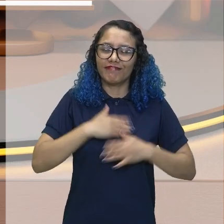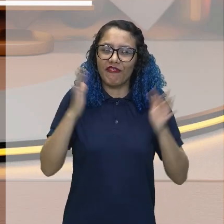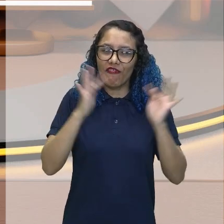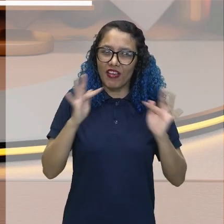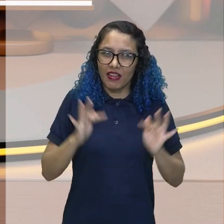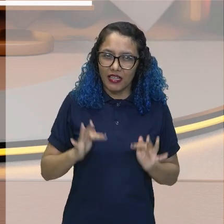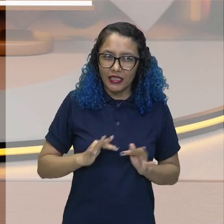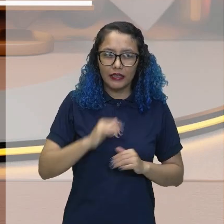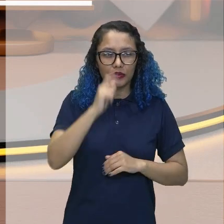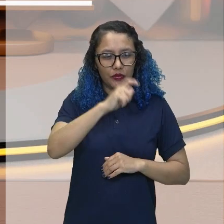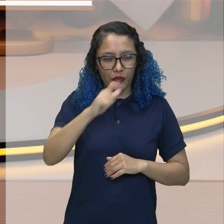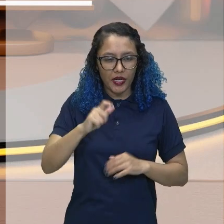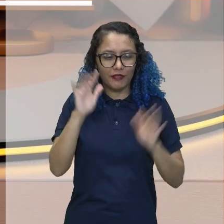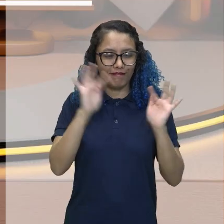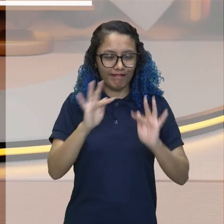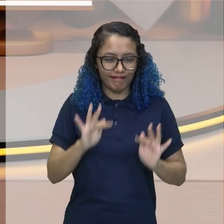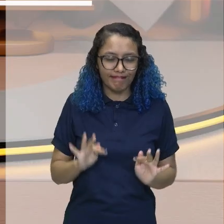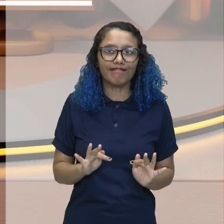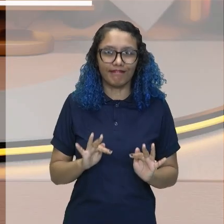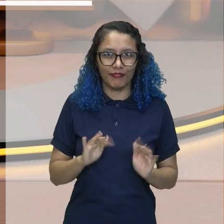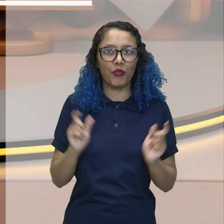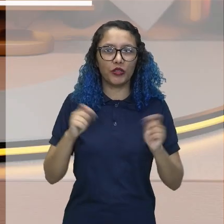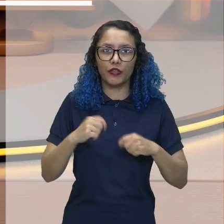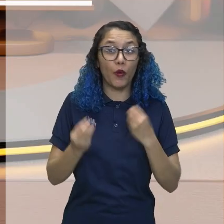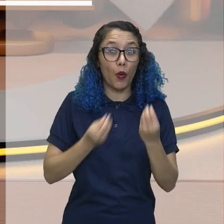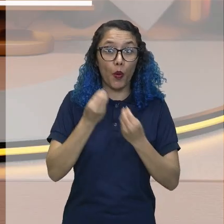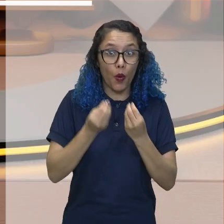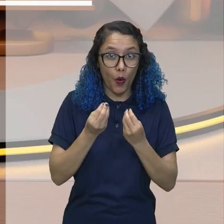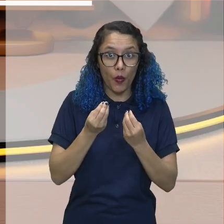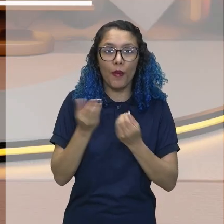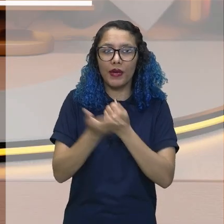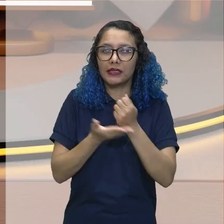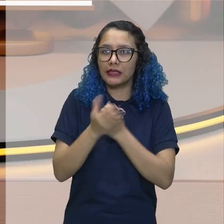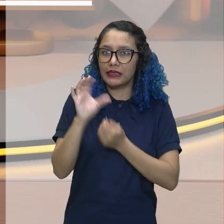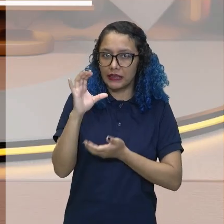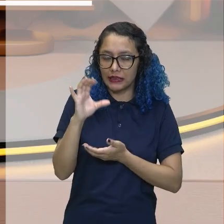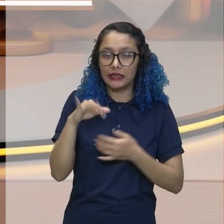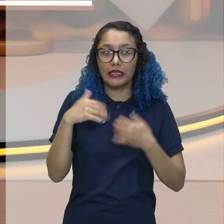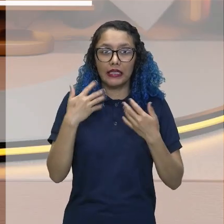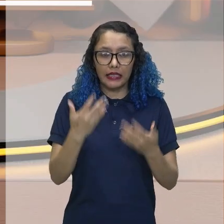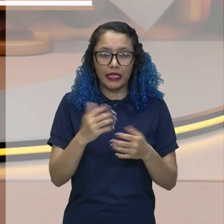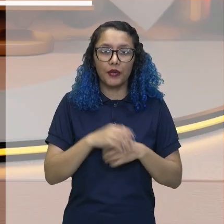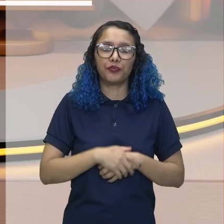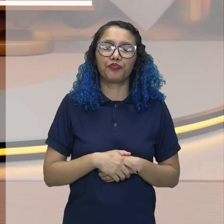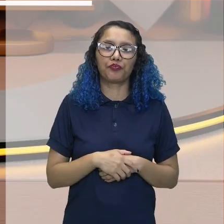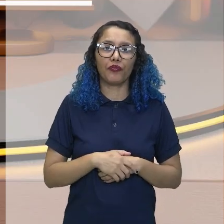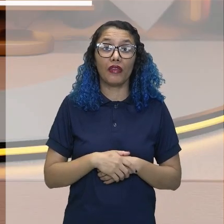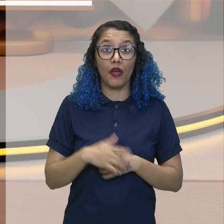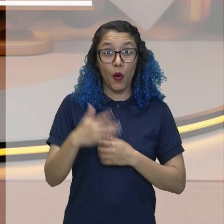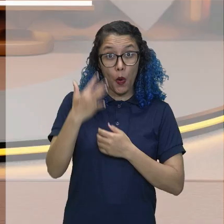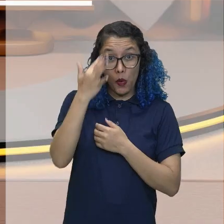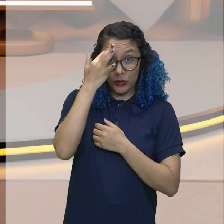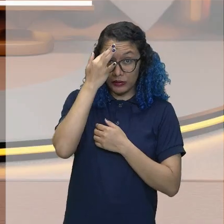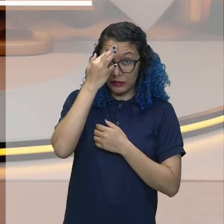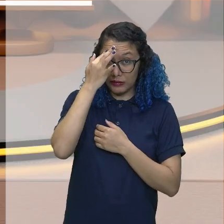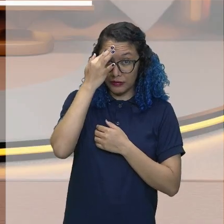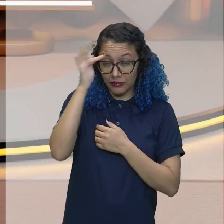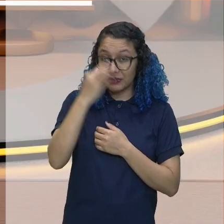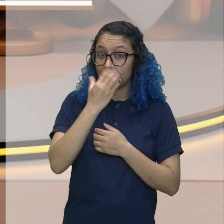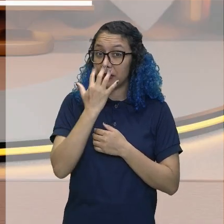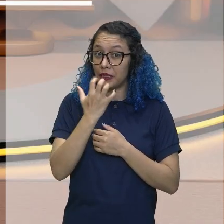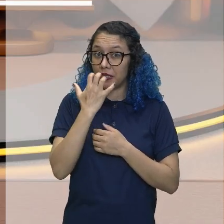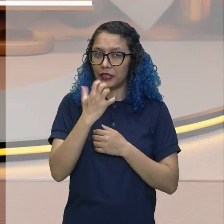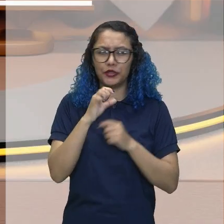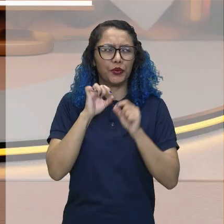né? Nietzsche vai chegar nesse período aí devagarzinho e começa a dar um monte